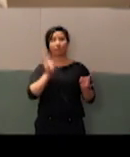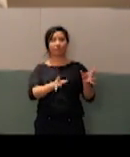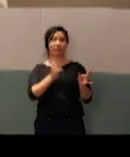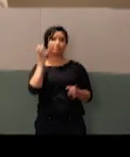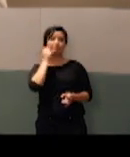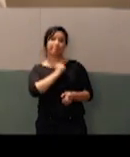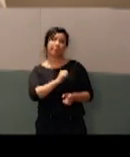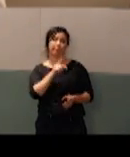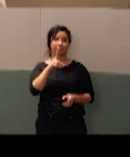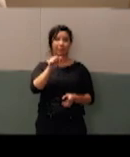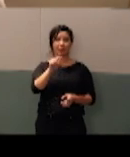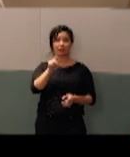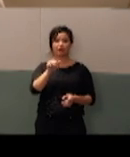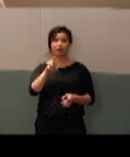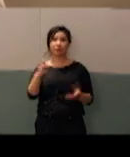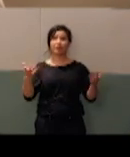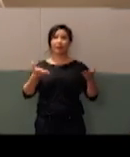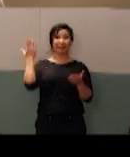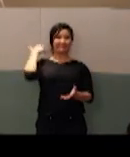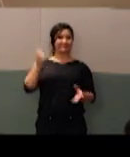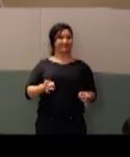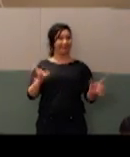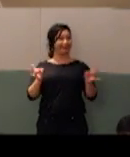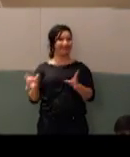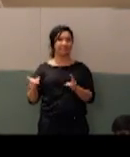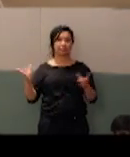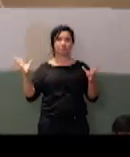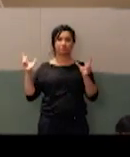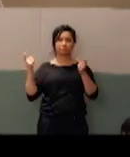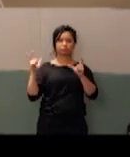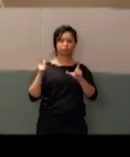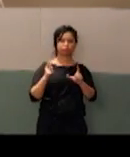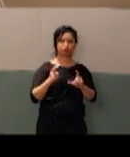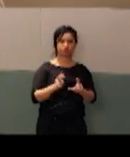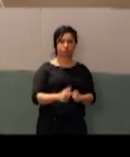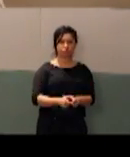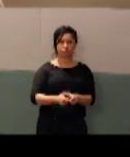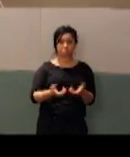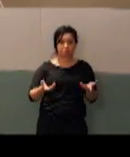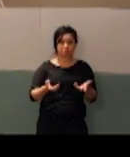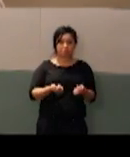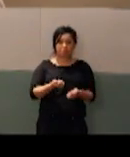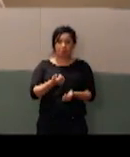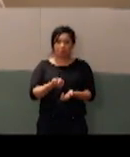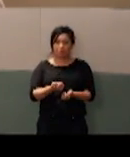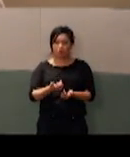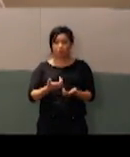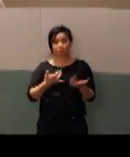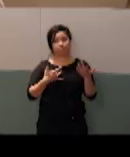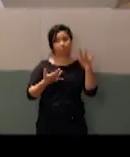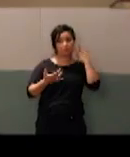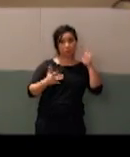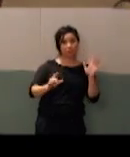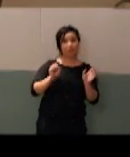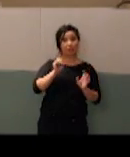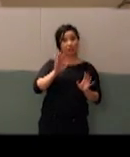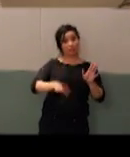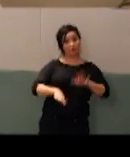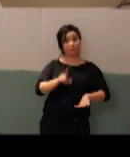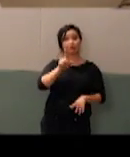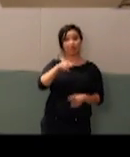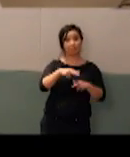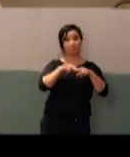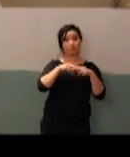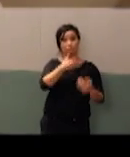se isso, em parte, vem por uma economia recessiva que o PT colocou no Plano Nacional, por isso que eu acho que